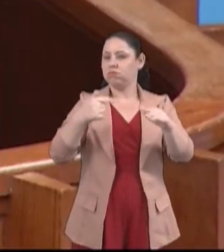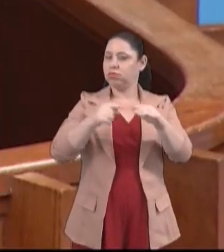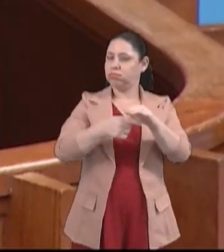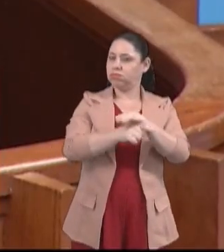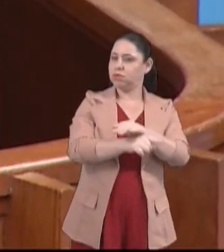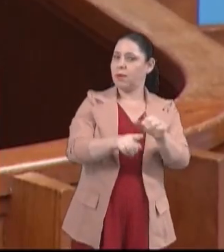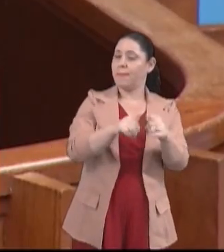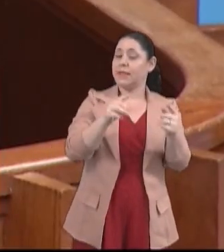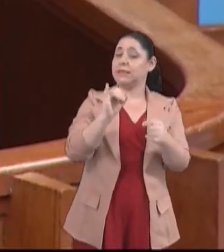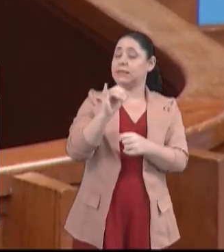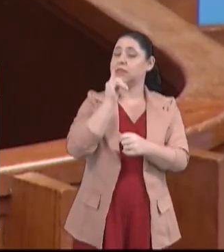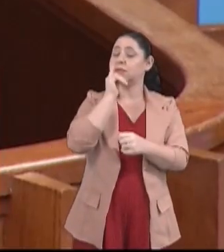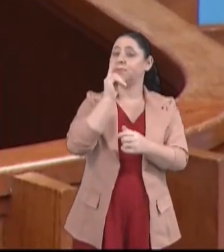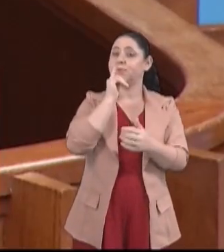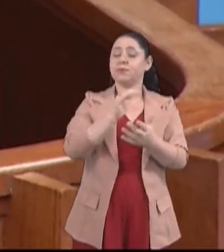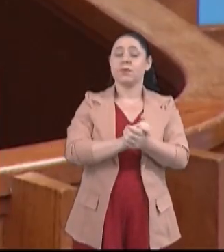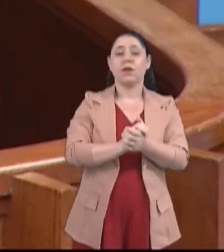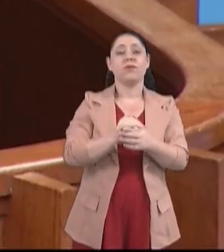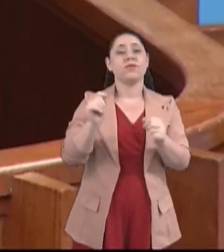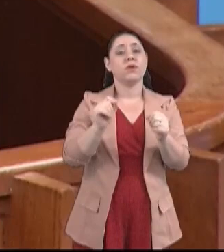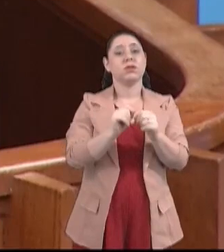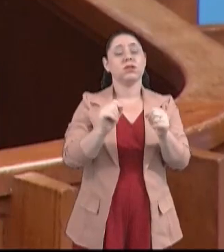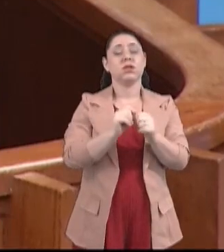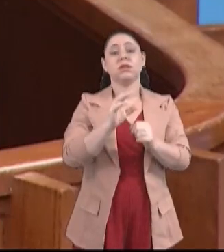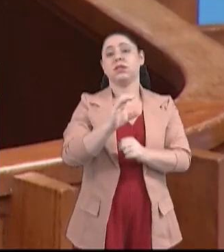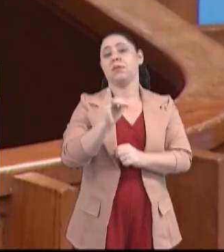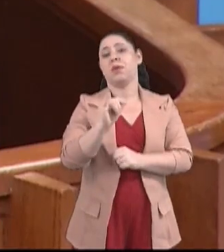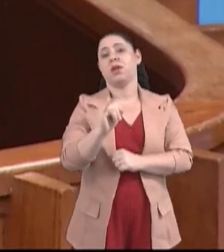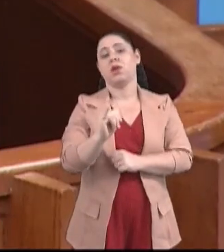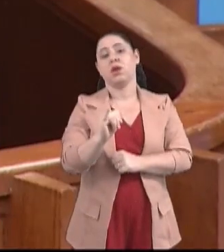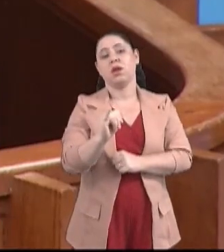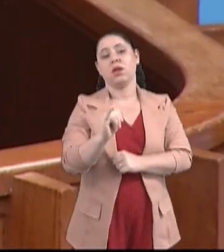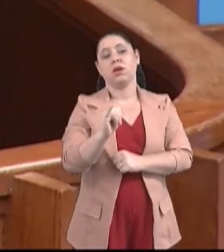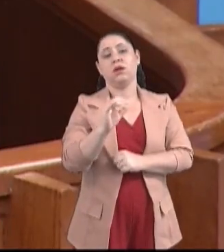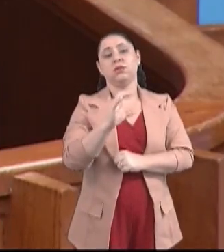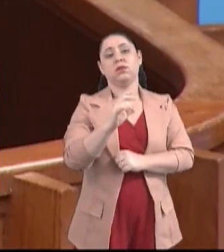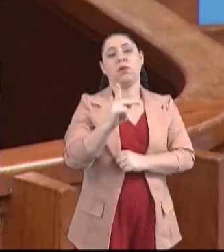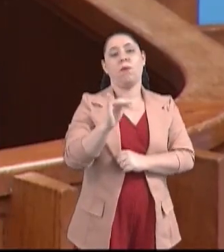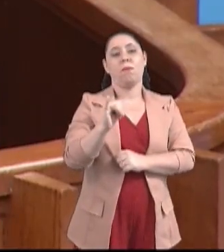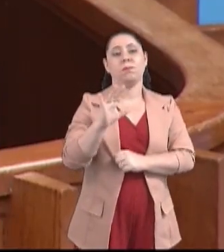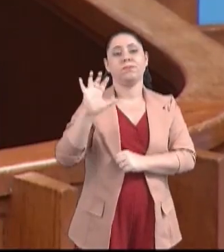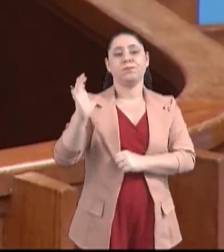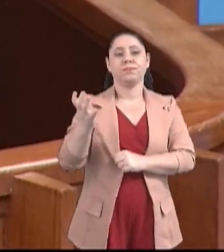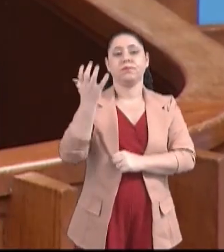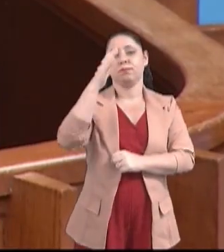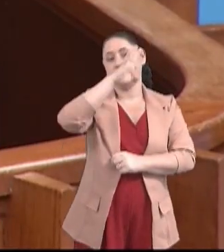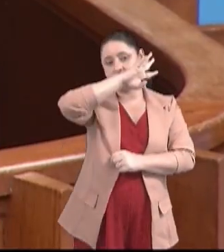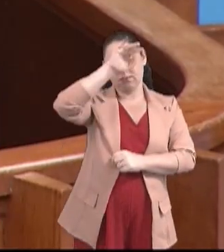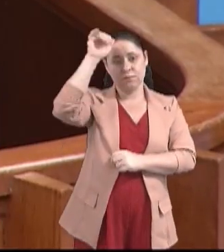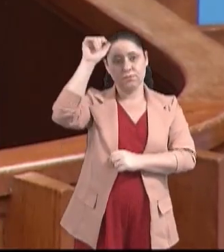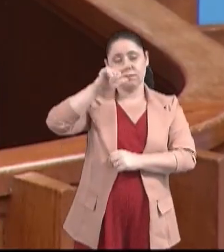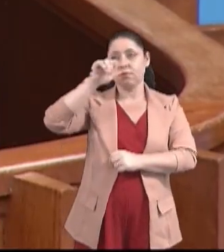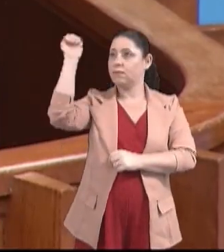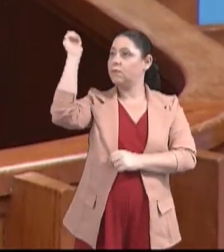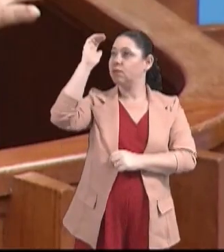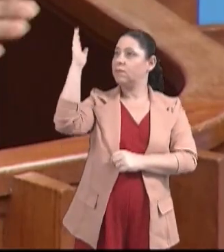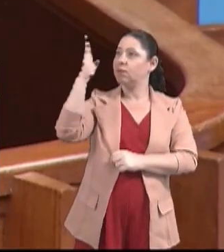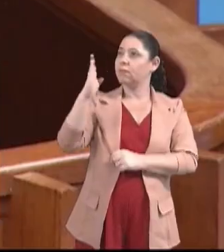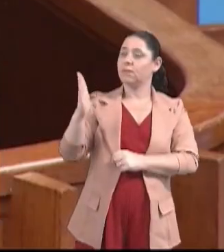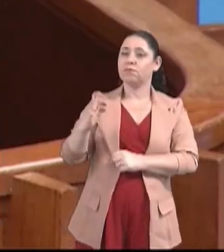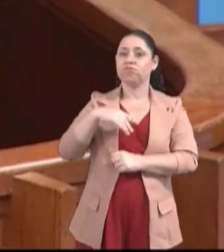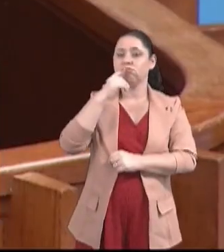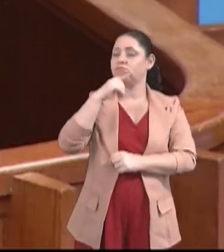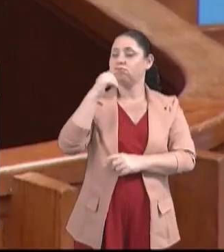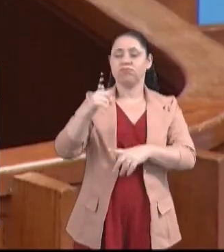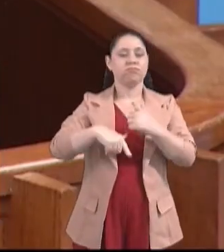aprofundar. Mas se for abrir procedimento do que acontece no Mato Grosso do Sul e no Brasil, aí ninguém